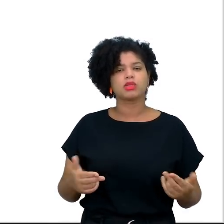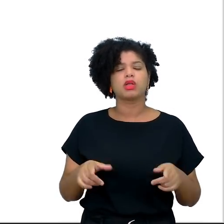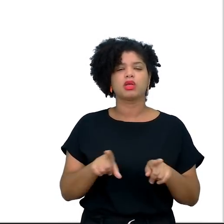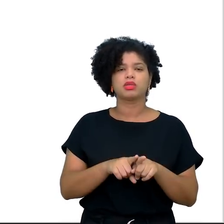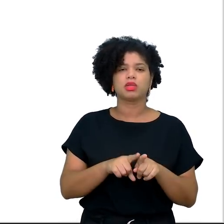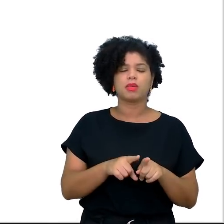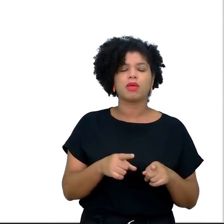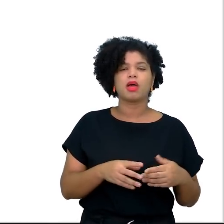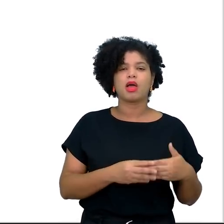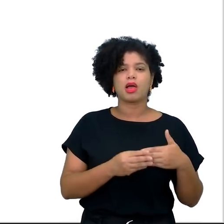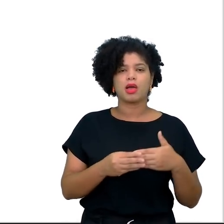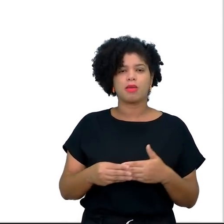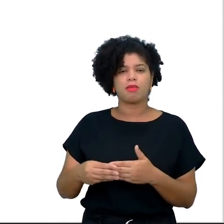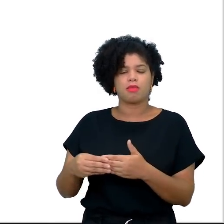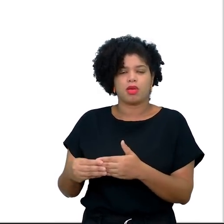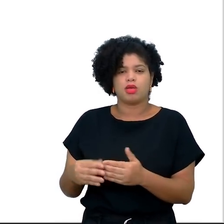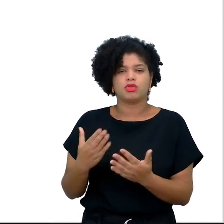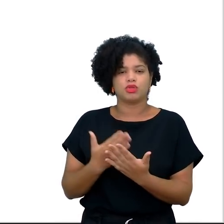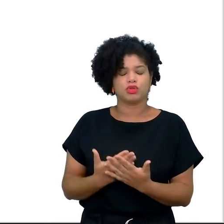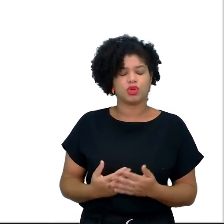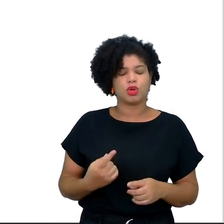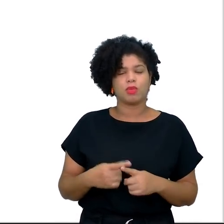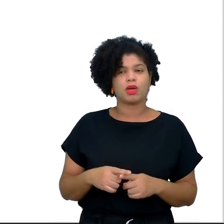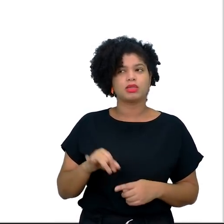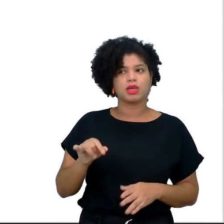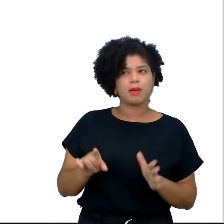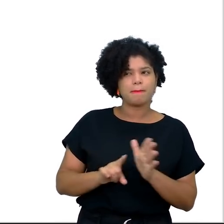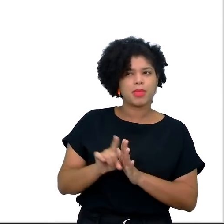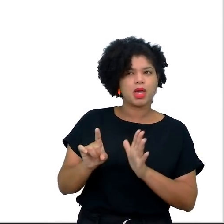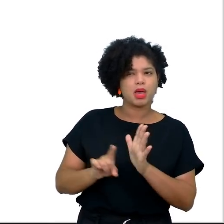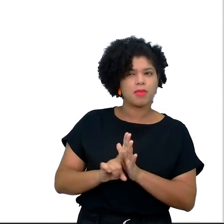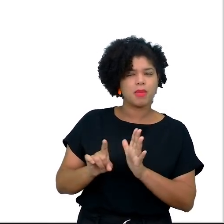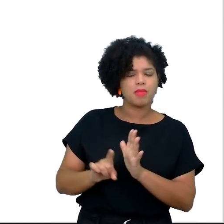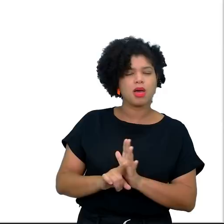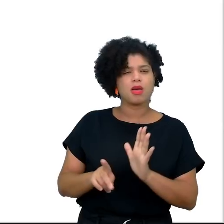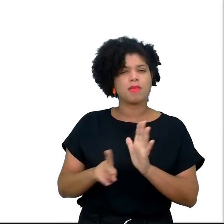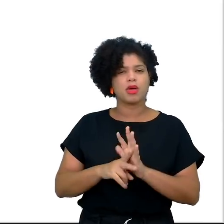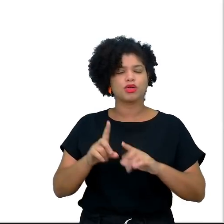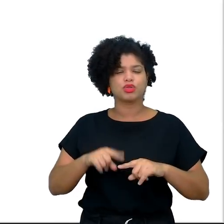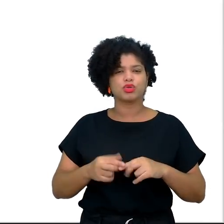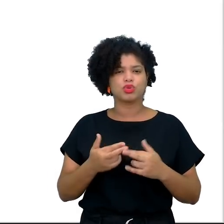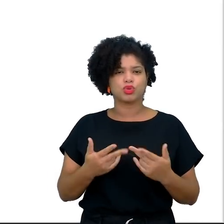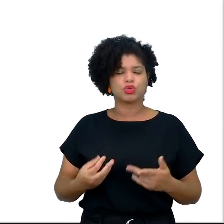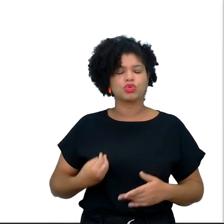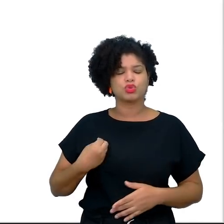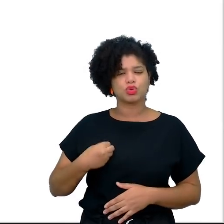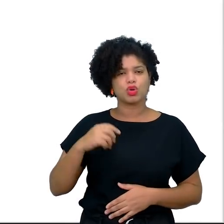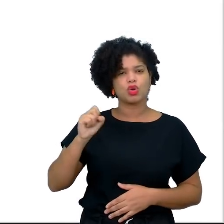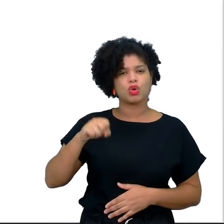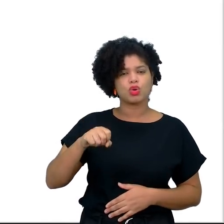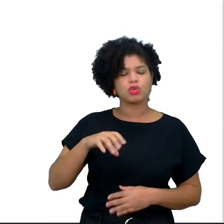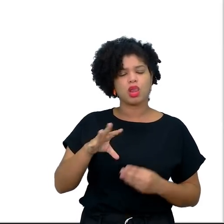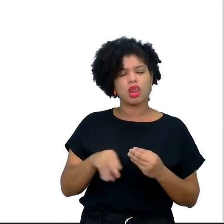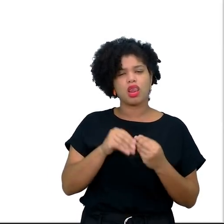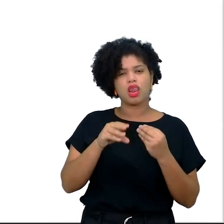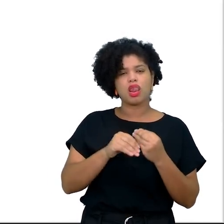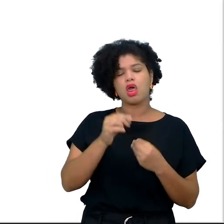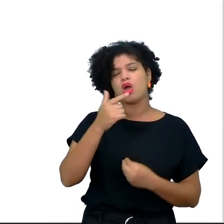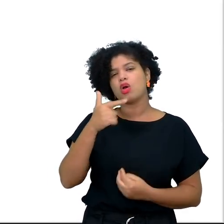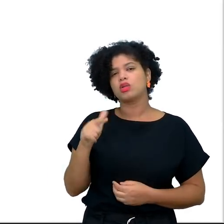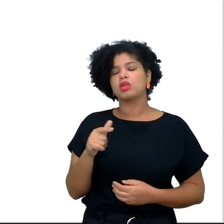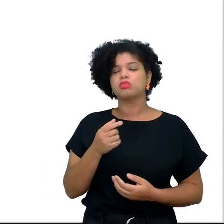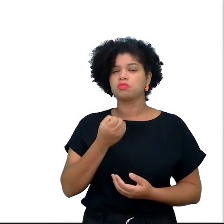dos encaminhamentos, para que essas boas perguntas, né, que já tem lá no material, e você pode também adicionar outras